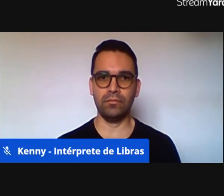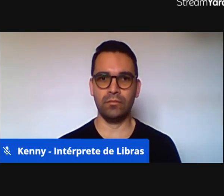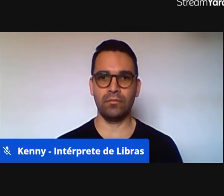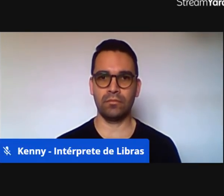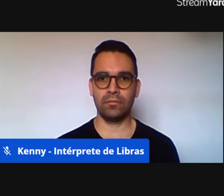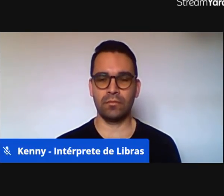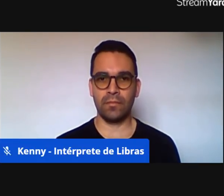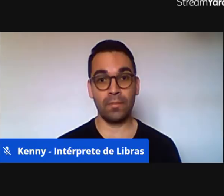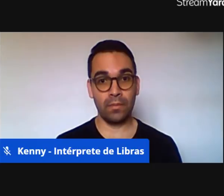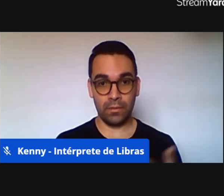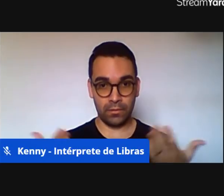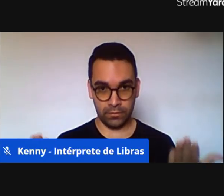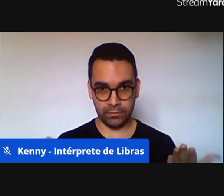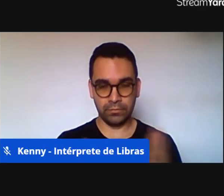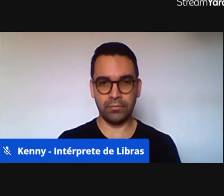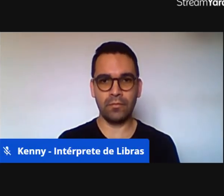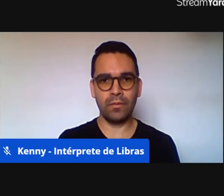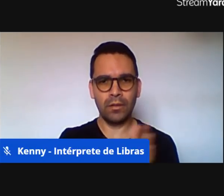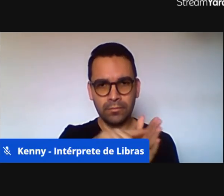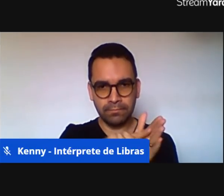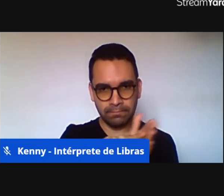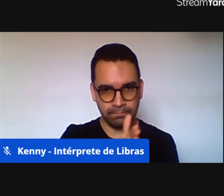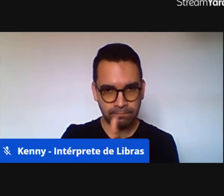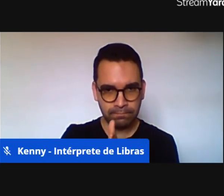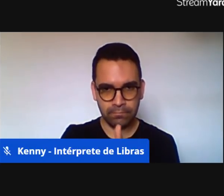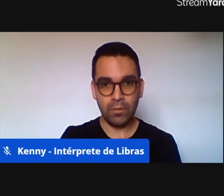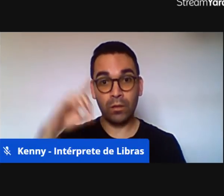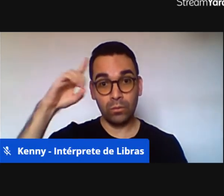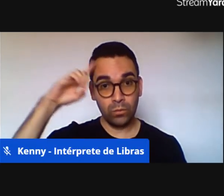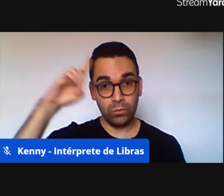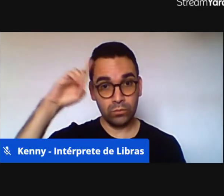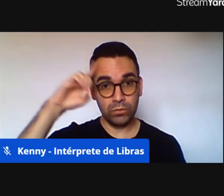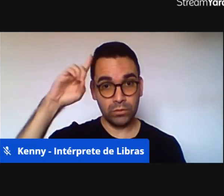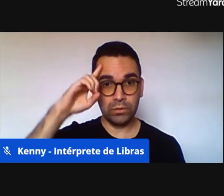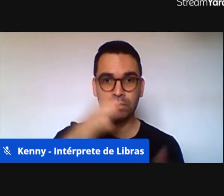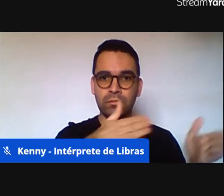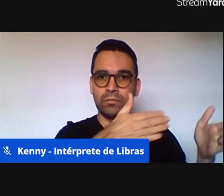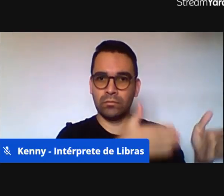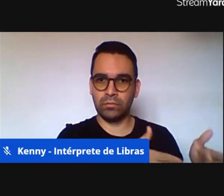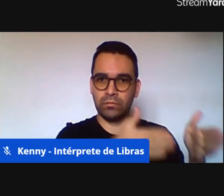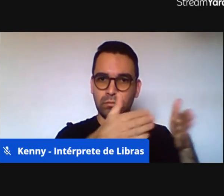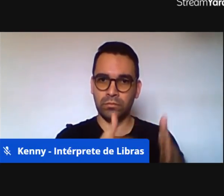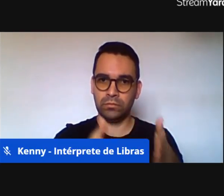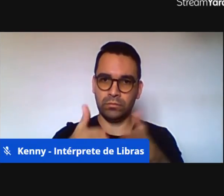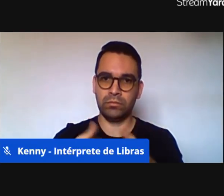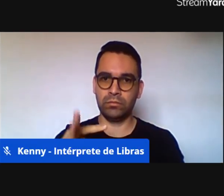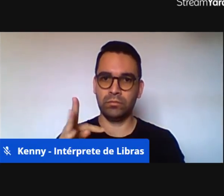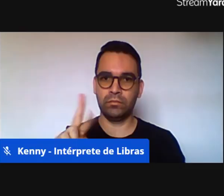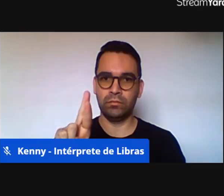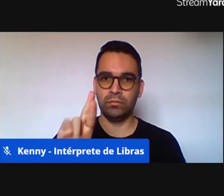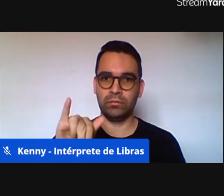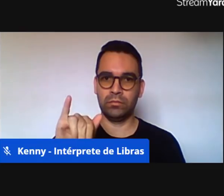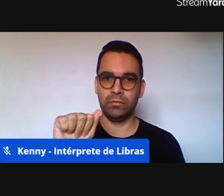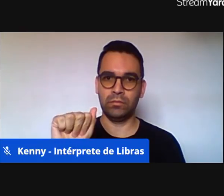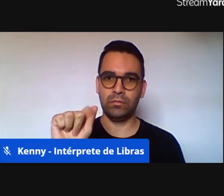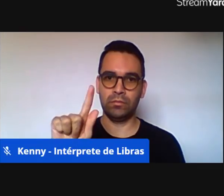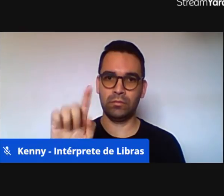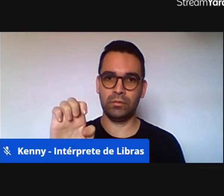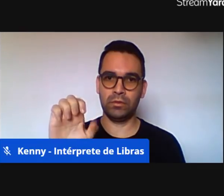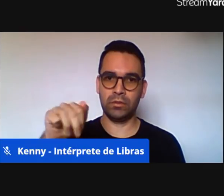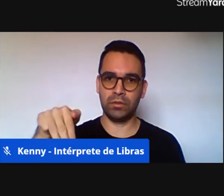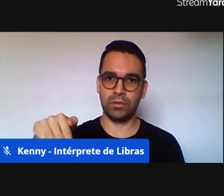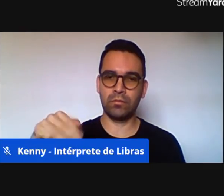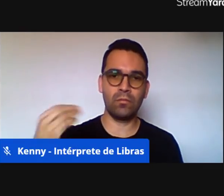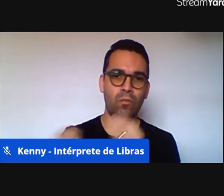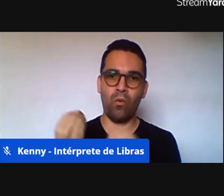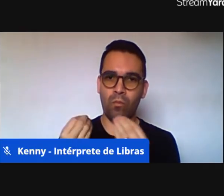Bom, então essa triagem tem que ser feita diariamente, tá? E sobre a triagem é isso, tem que se fazer a aferição de temperatura